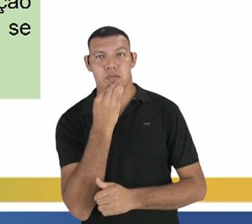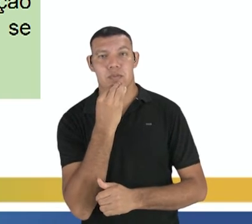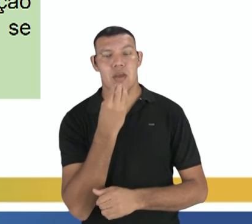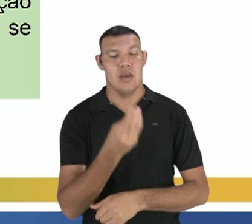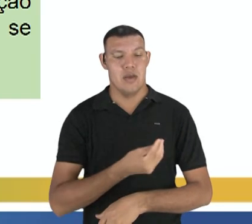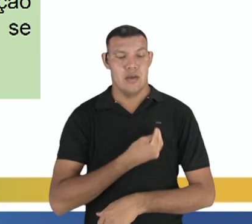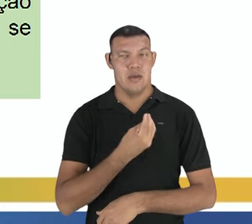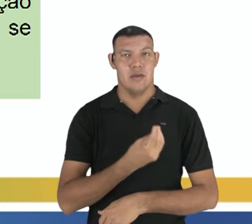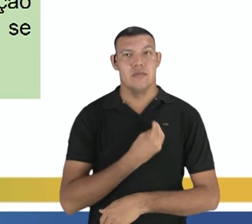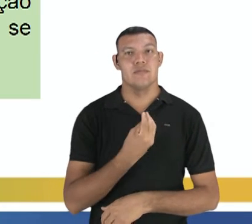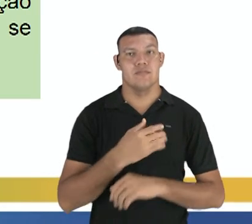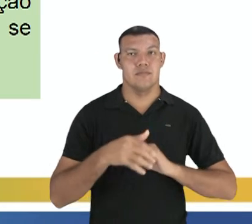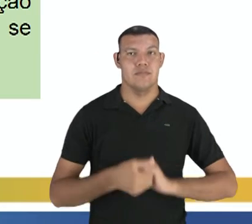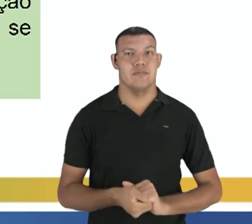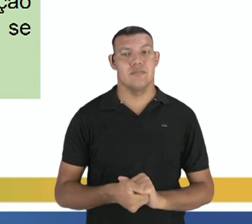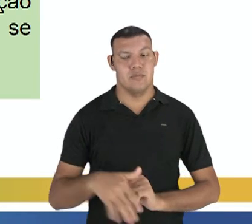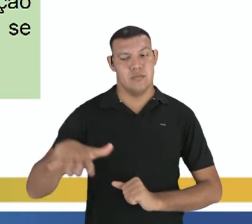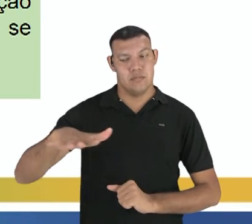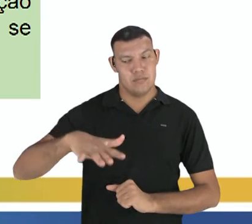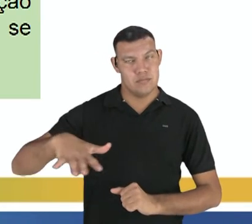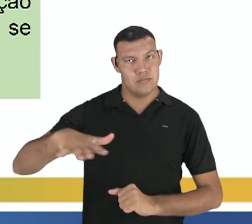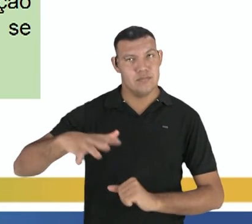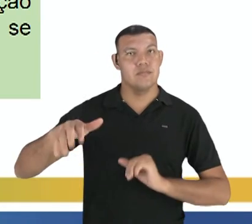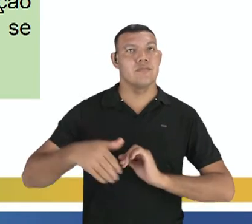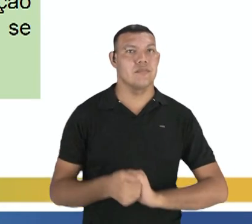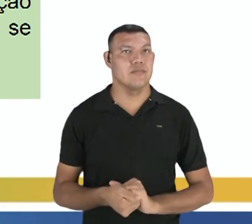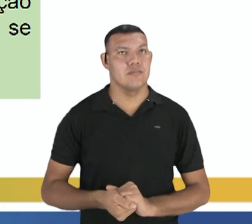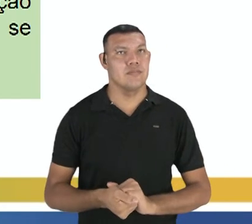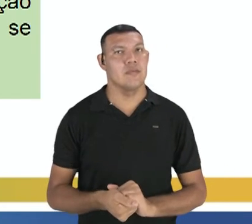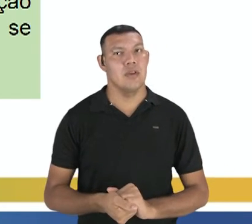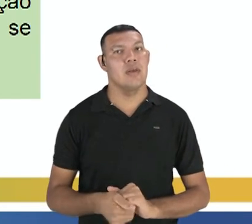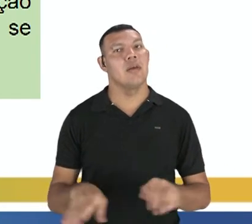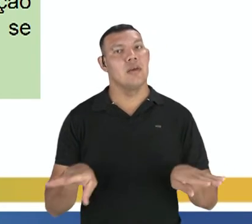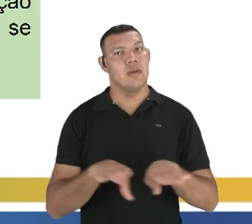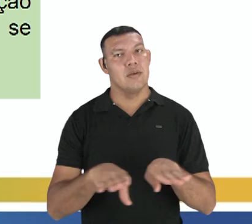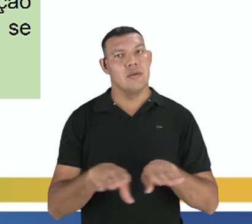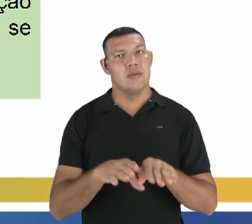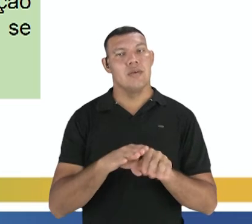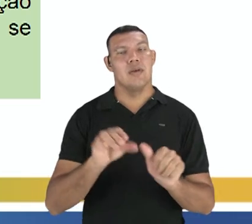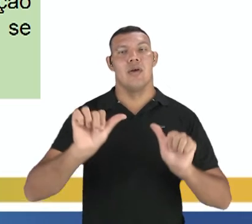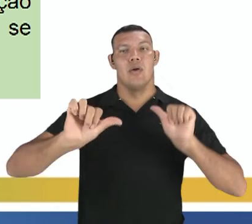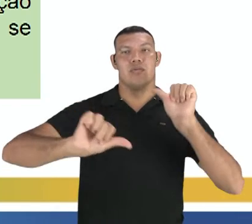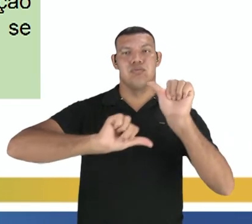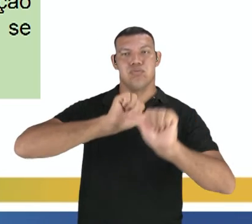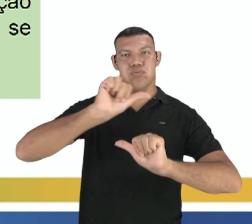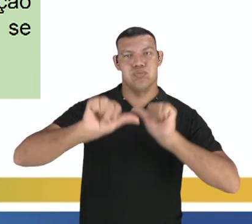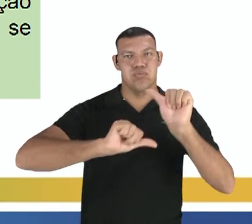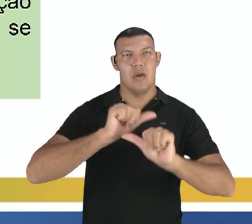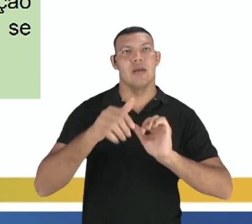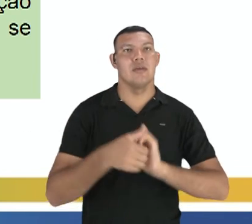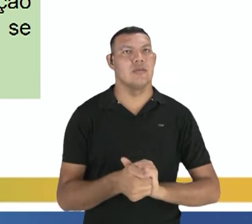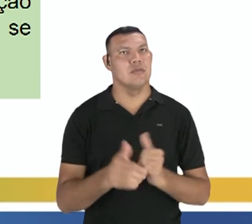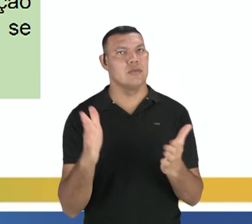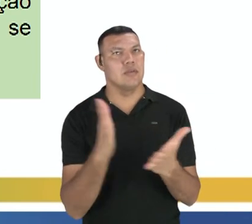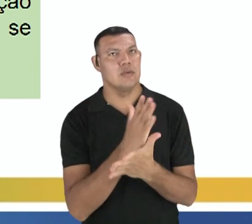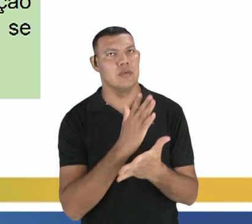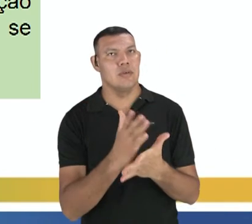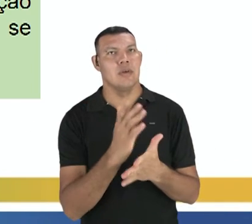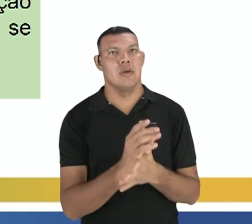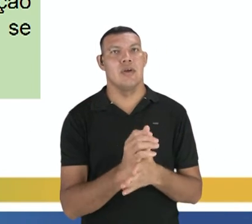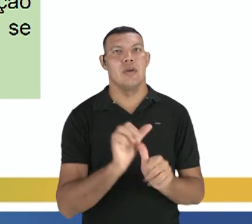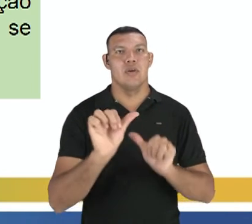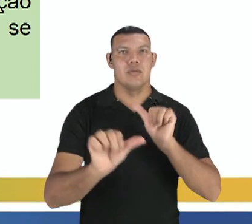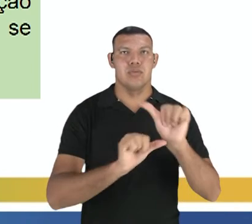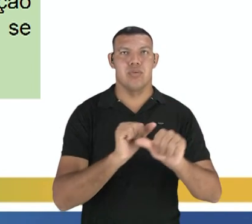sobreviver ou não diante daquele ambiente. Nós temos as mutações, que correspondem a qualquer alteração no material genético